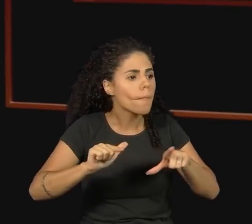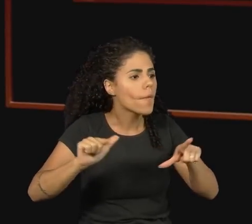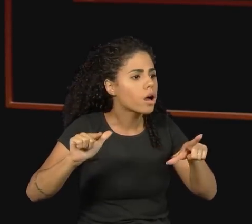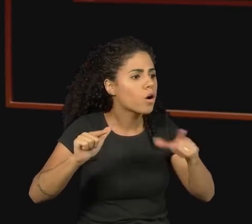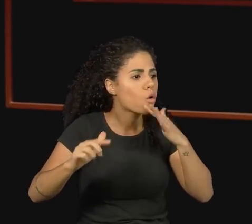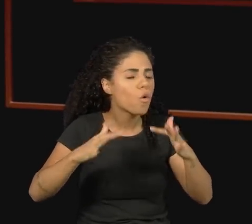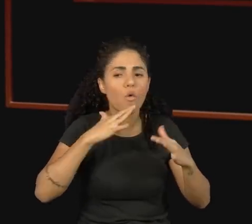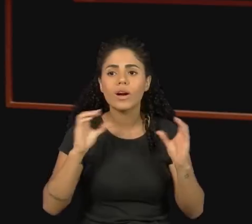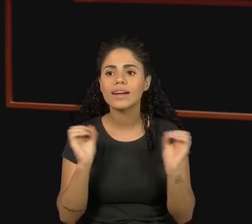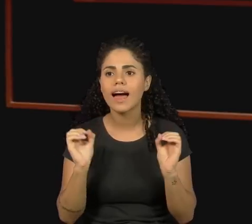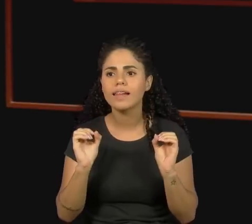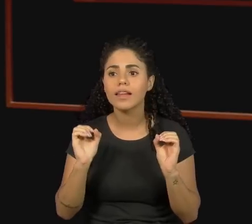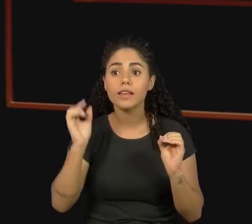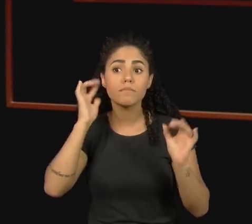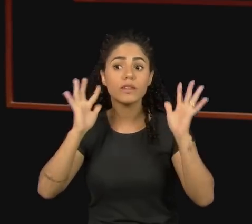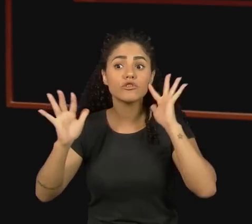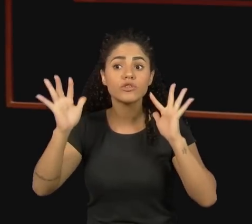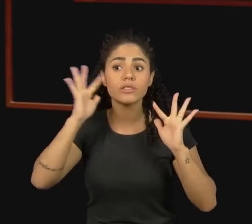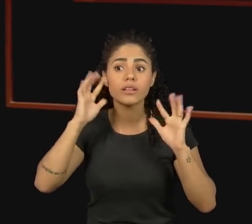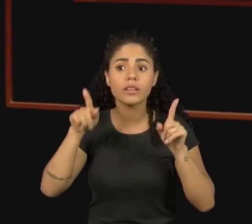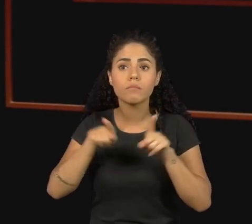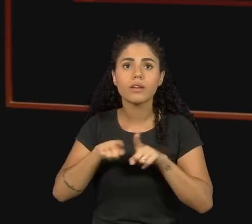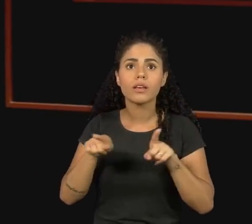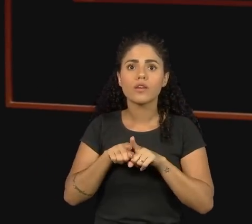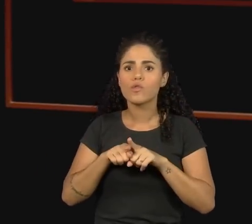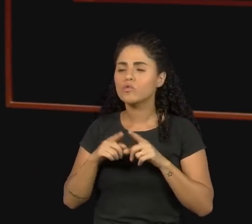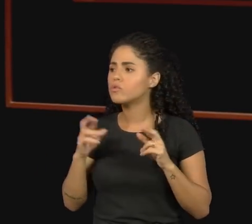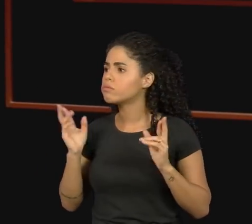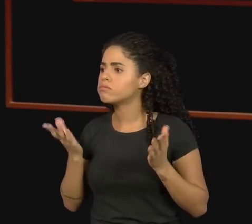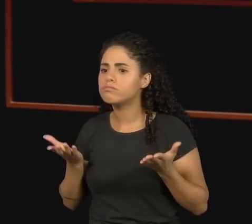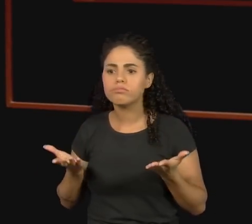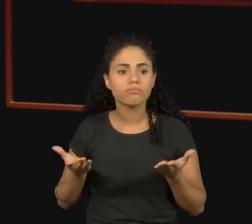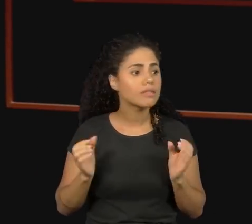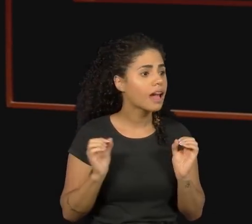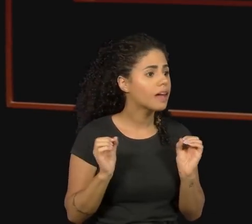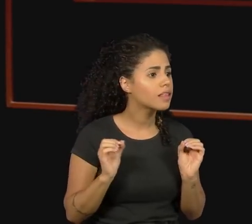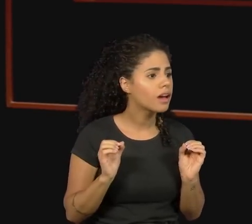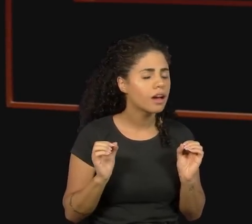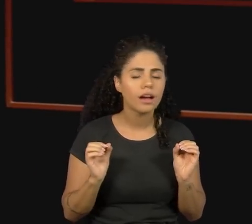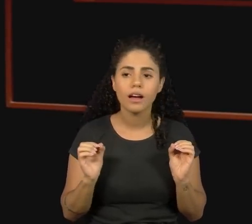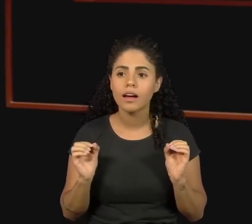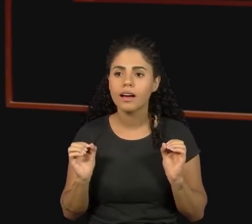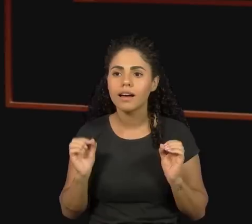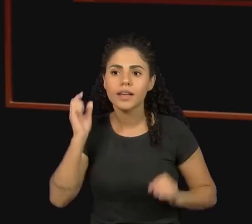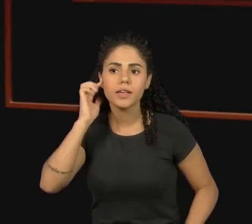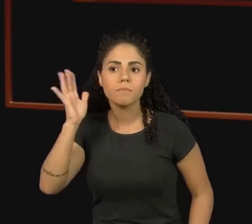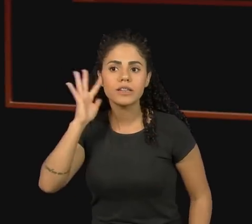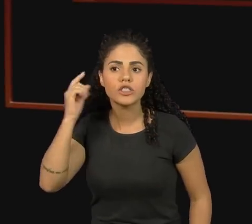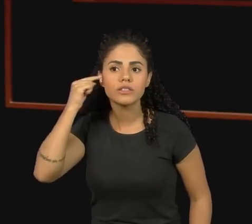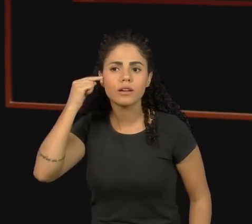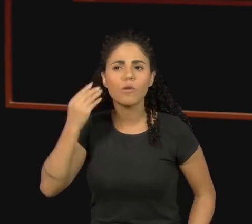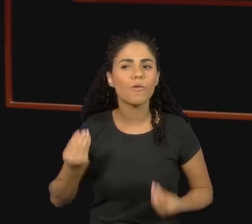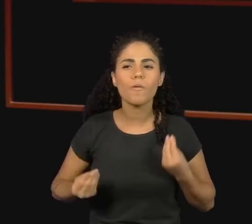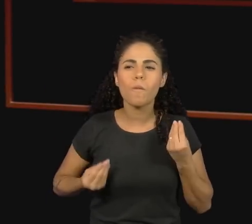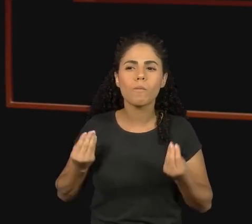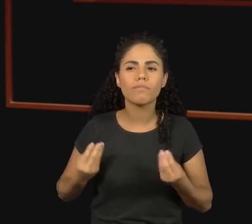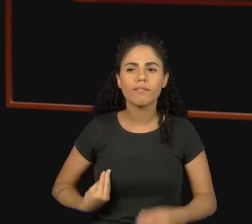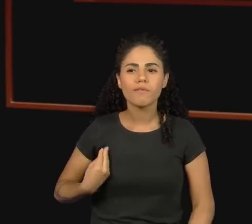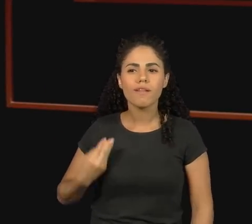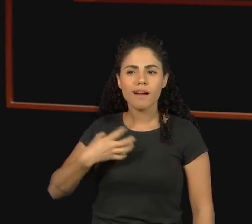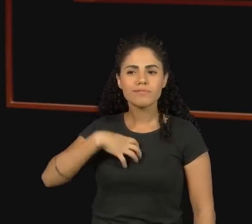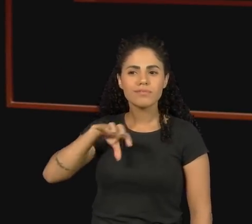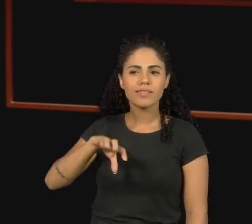seria isso? Sem som, vácuo, um grande vácuo. Como seria viver assim?